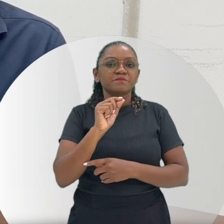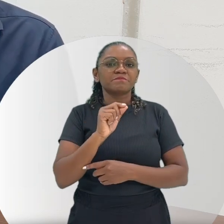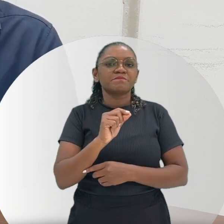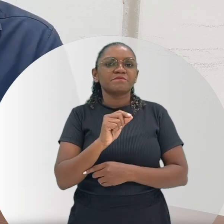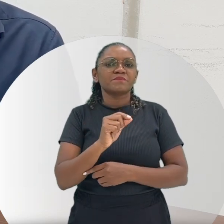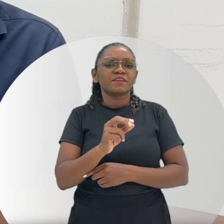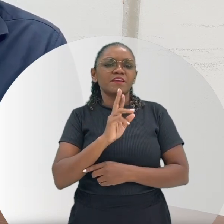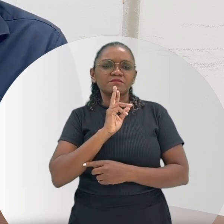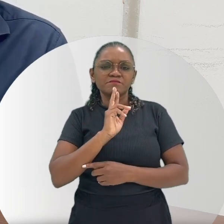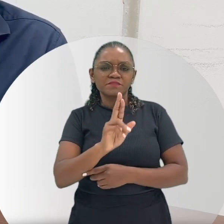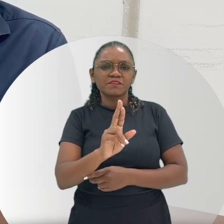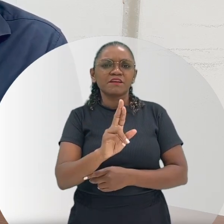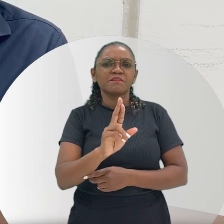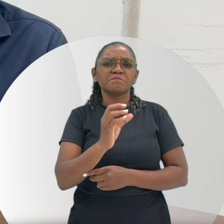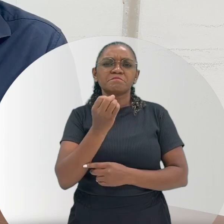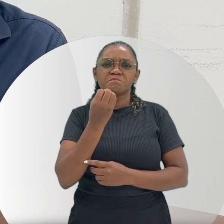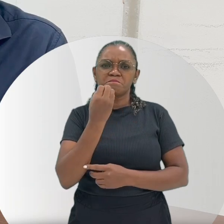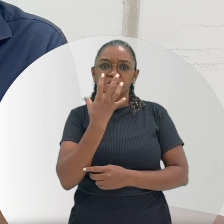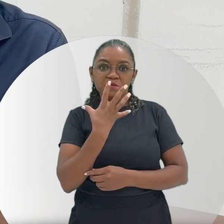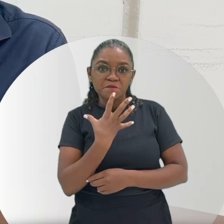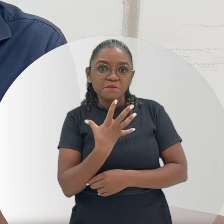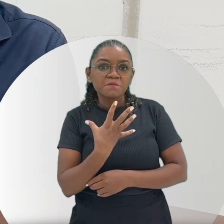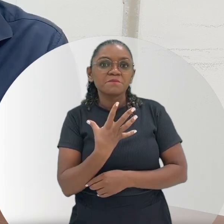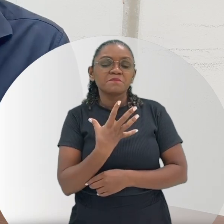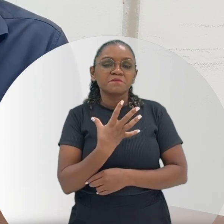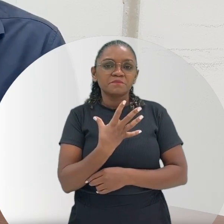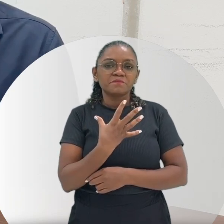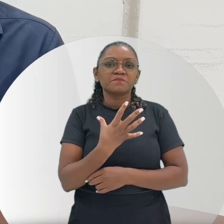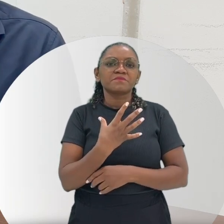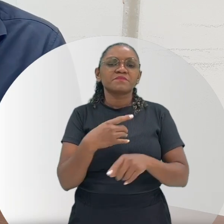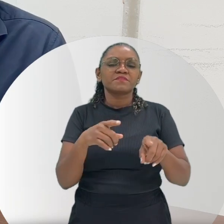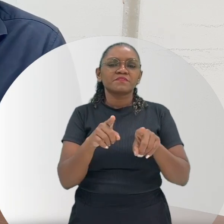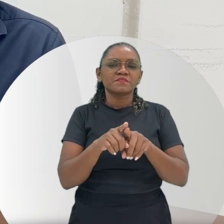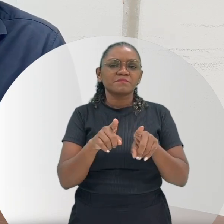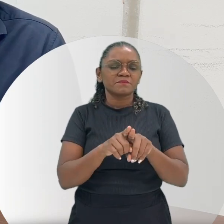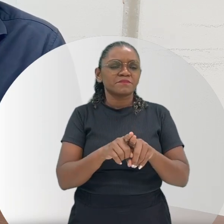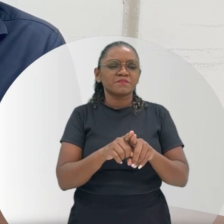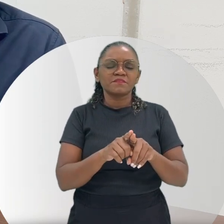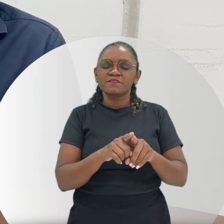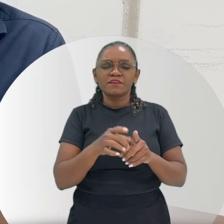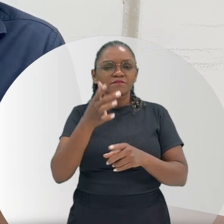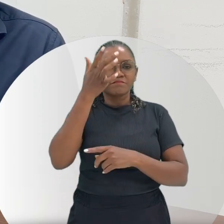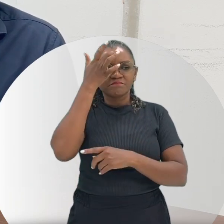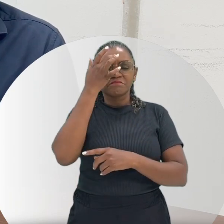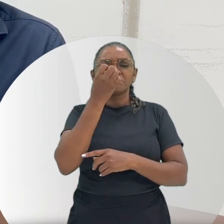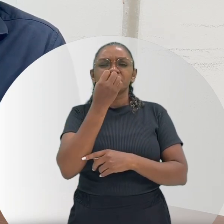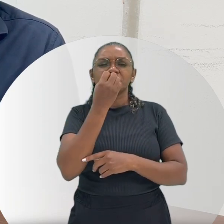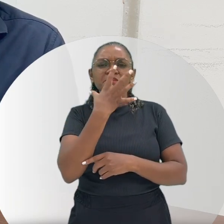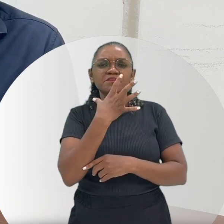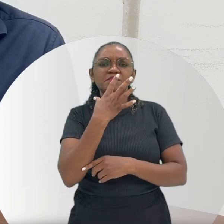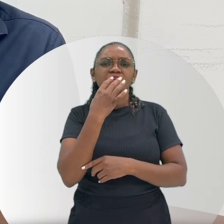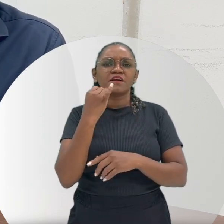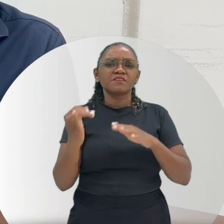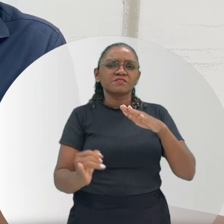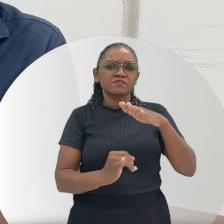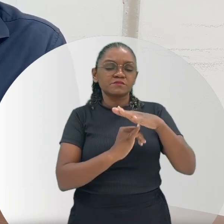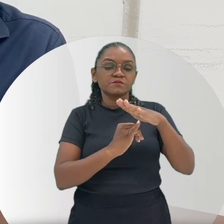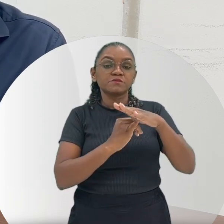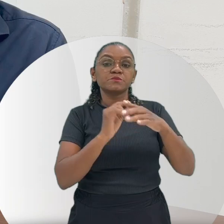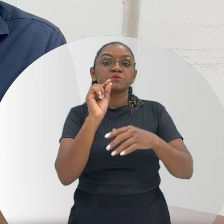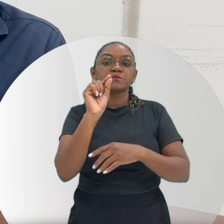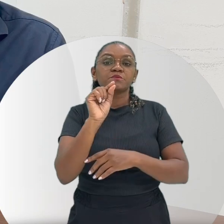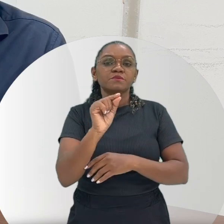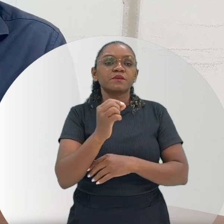o resultado final com suas mãos lá, e vai ficar para sempre, obviamente, né? A nossa instituição, é